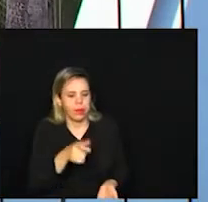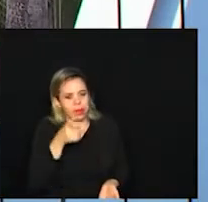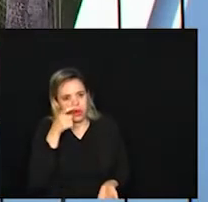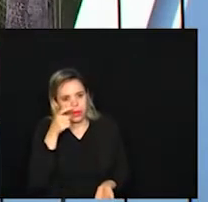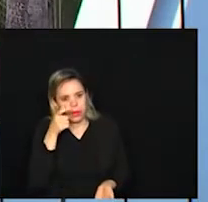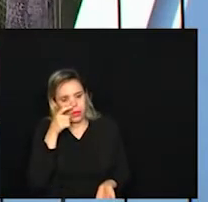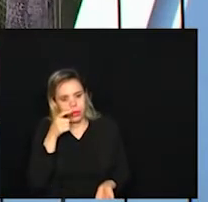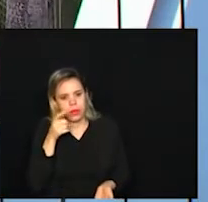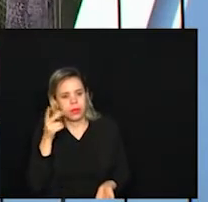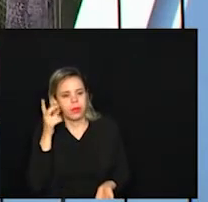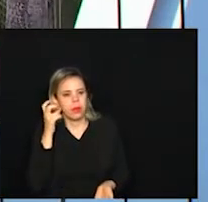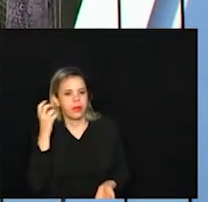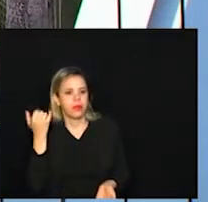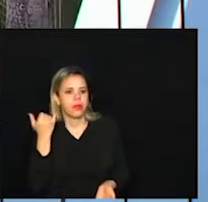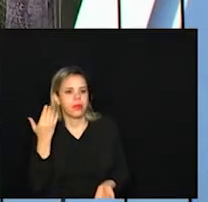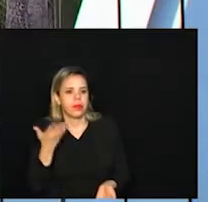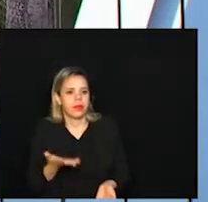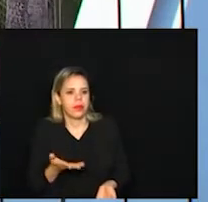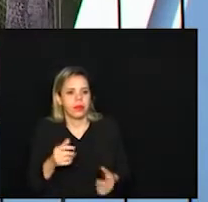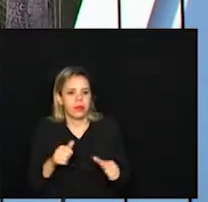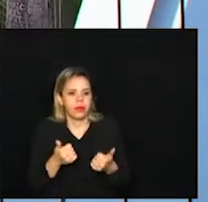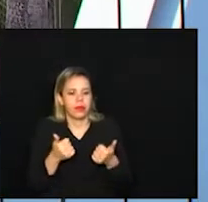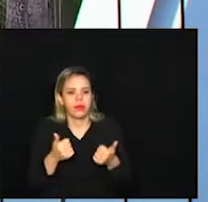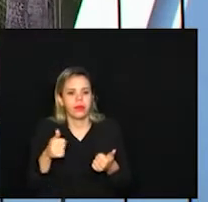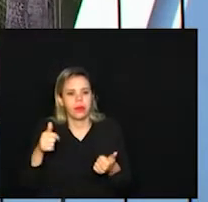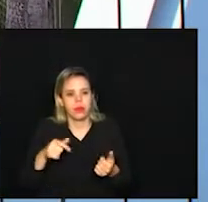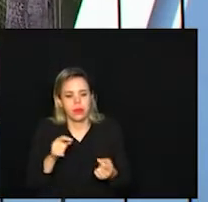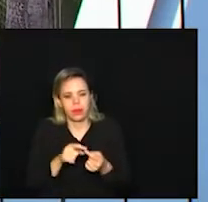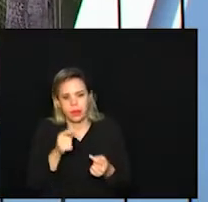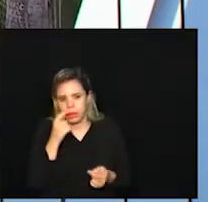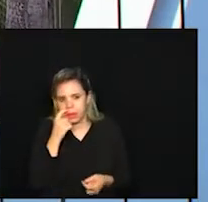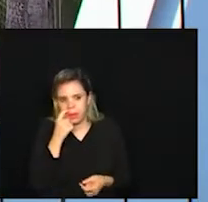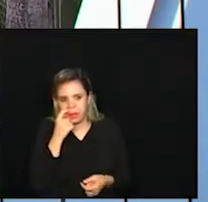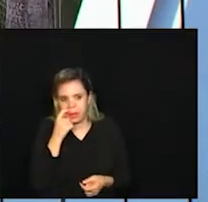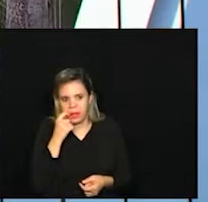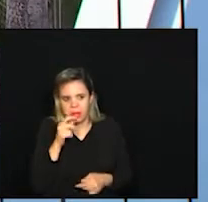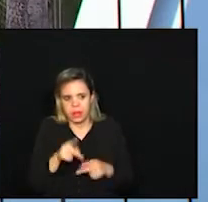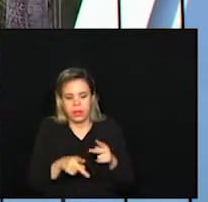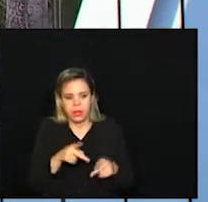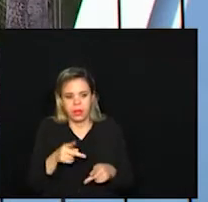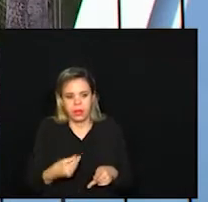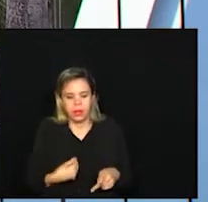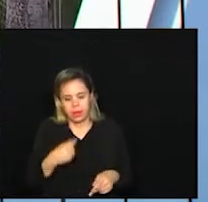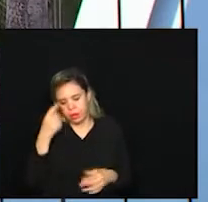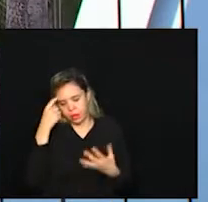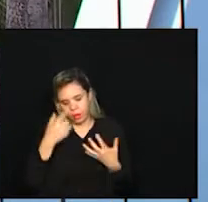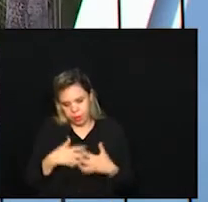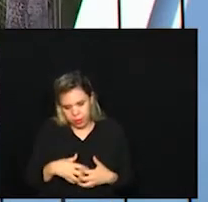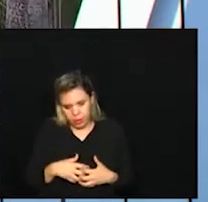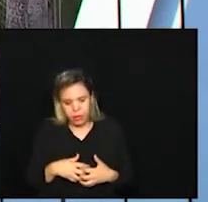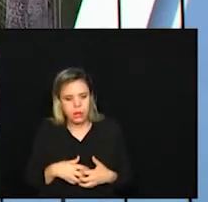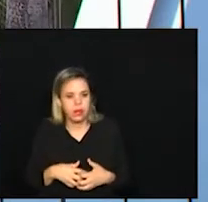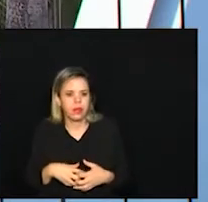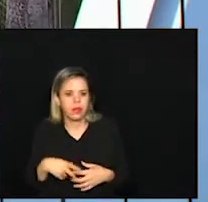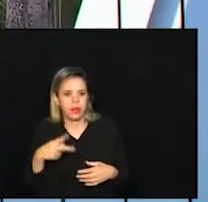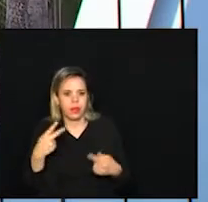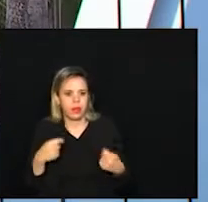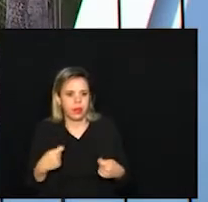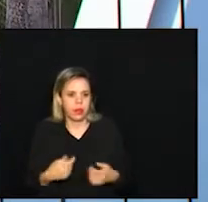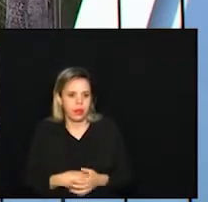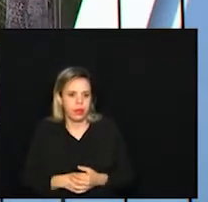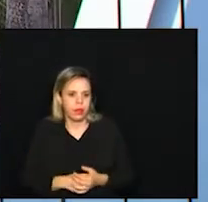ouvir essa escuta a positiva nesse sentido as pessoas estão pensando as suas